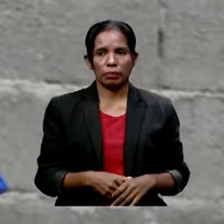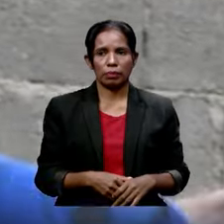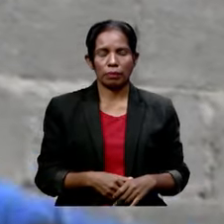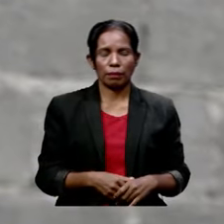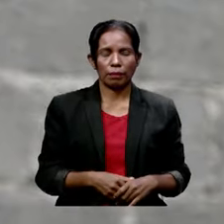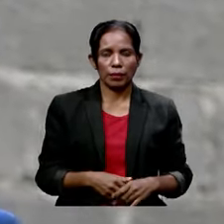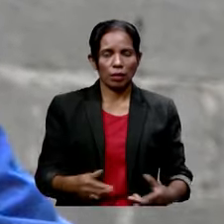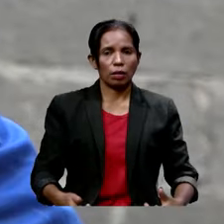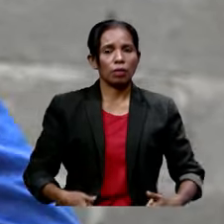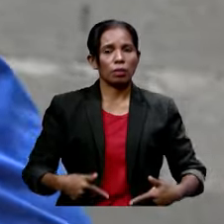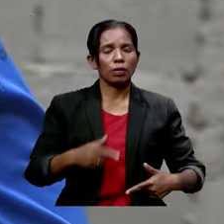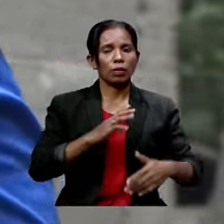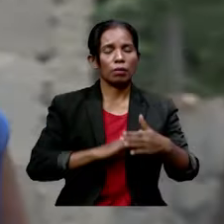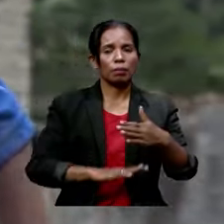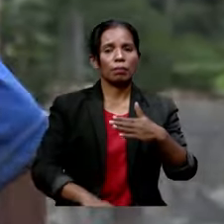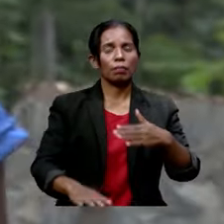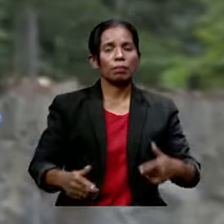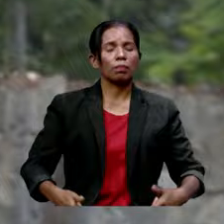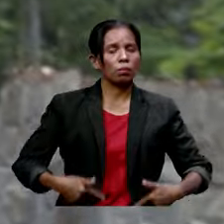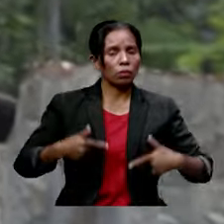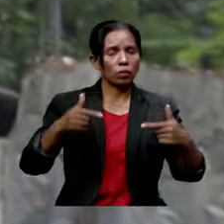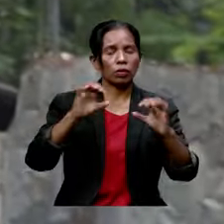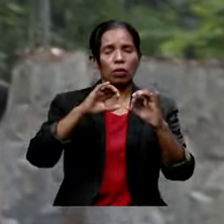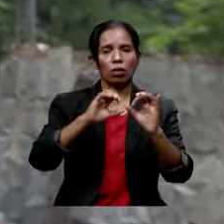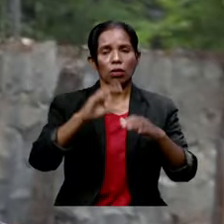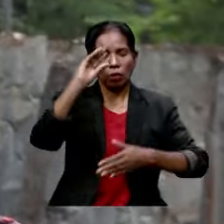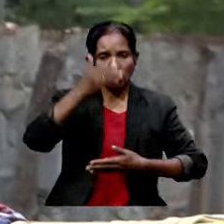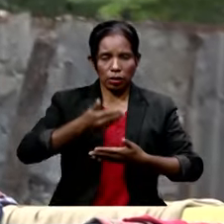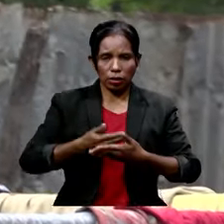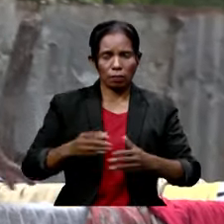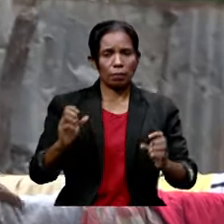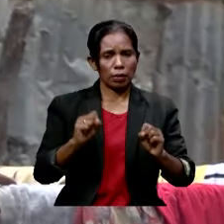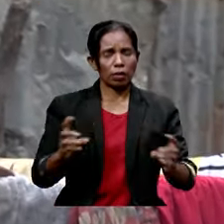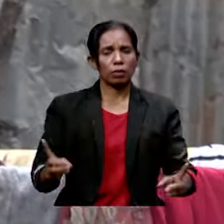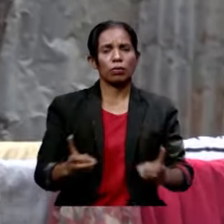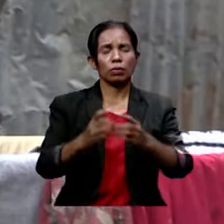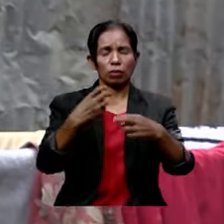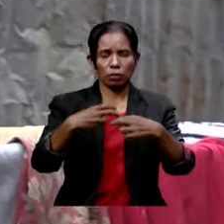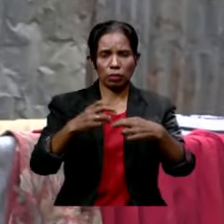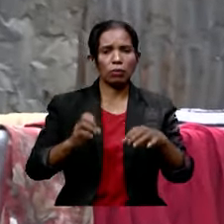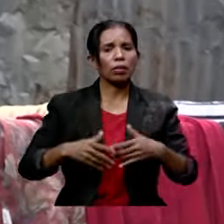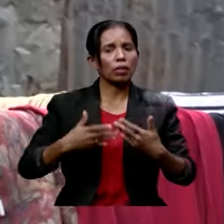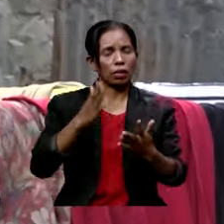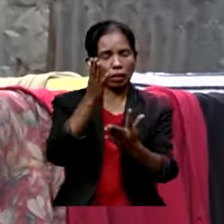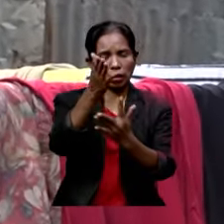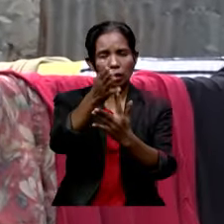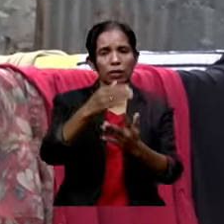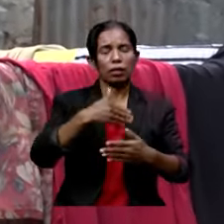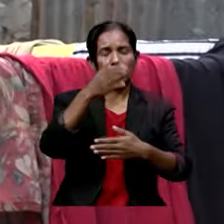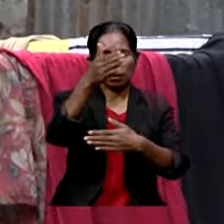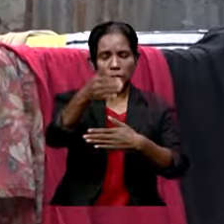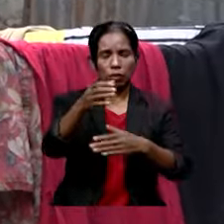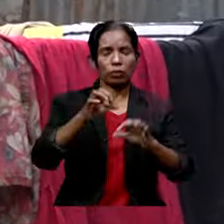Kondisang Moris oang nian iha familia balung, beleha soru desafio insa, beleha kat ba futuru, ne beha hu ho domin,